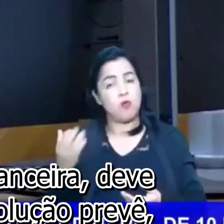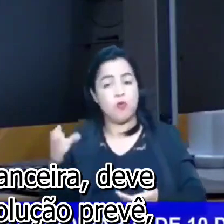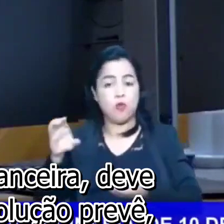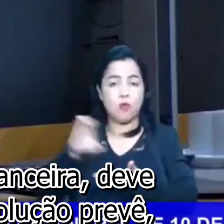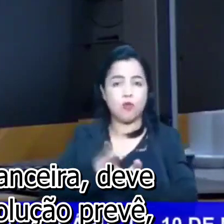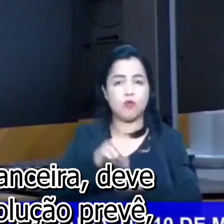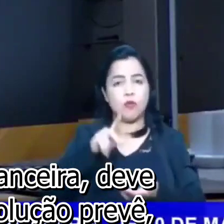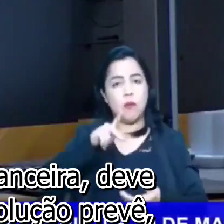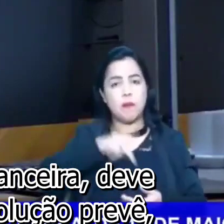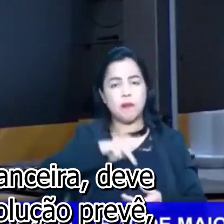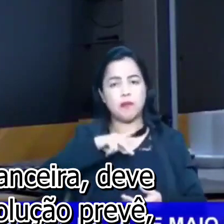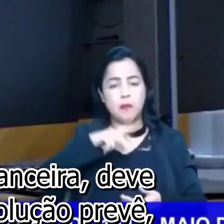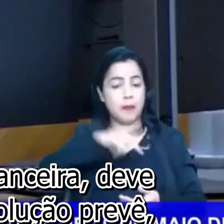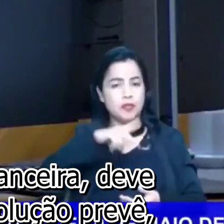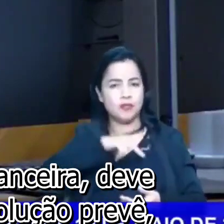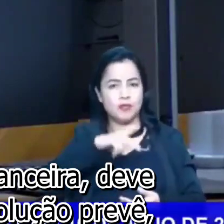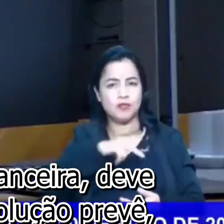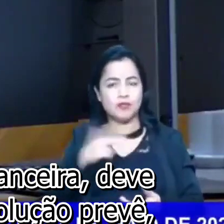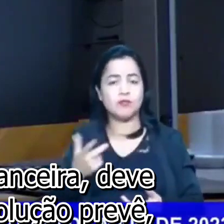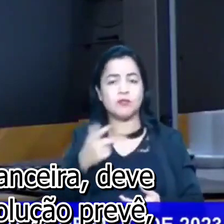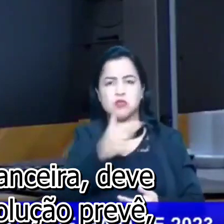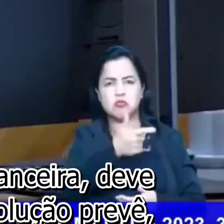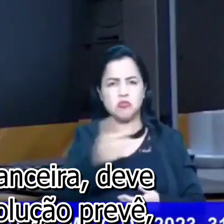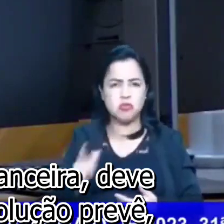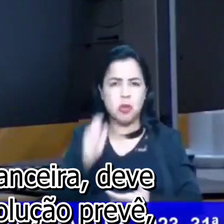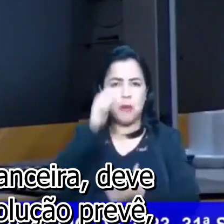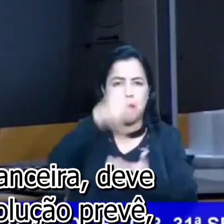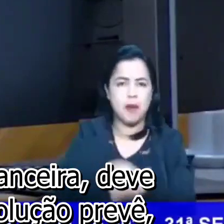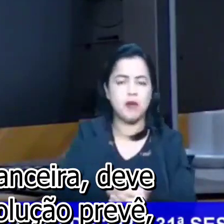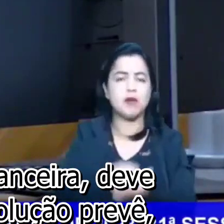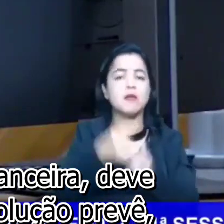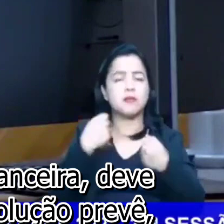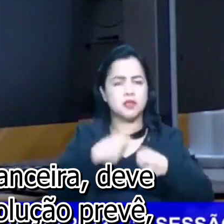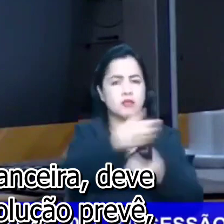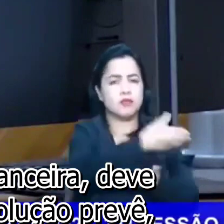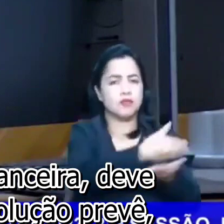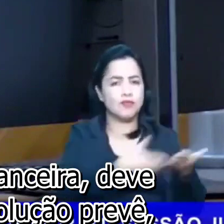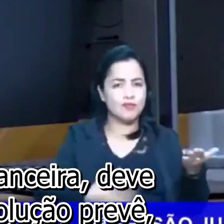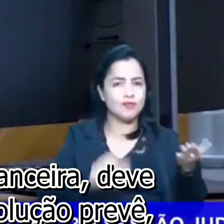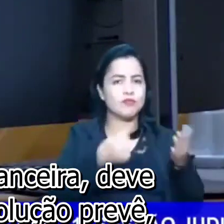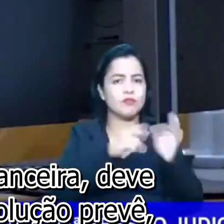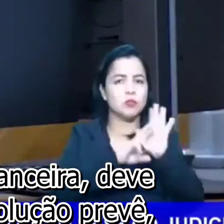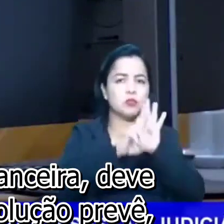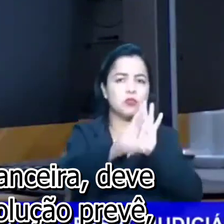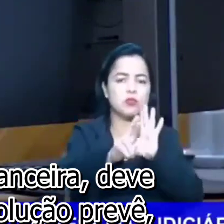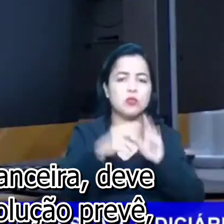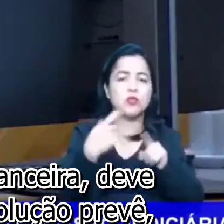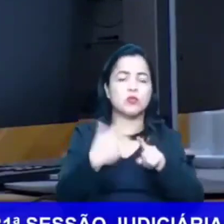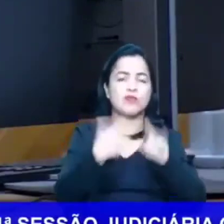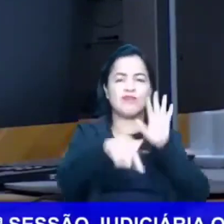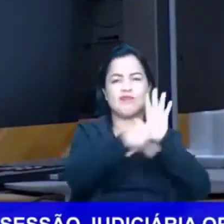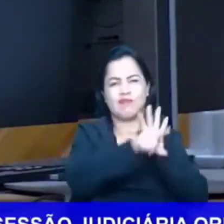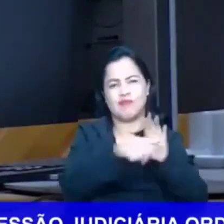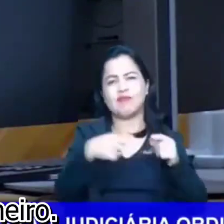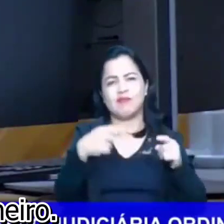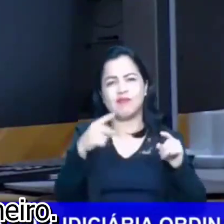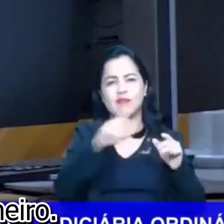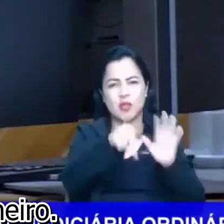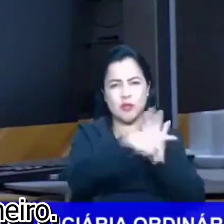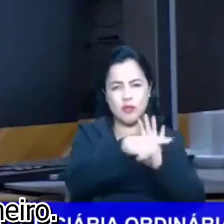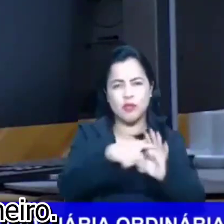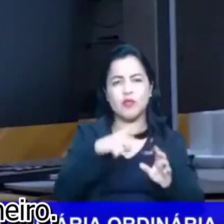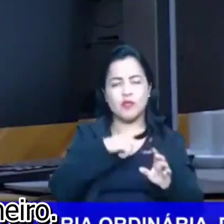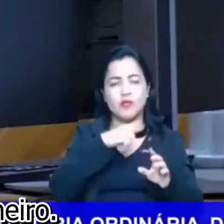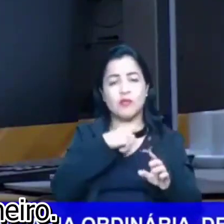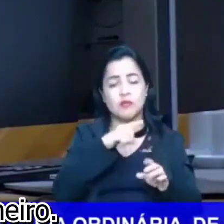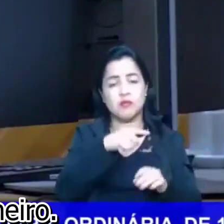despesa financeira, deve ser feita por nota explicativa, porque a própria resolução prevê não se